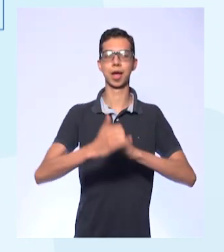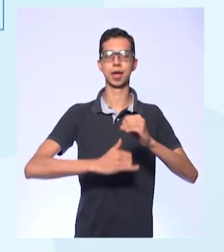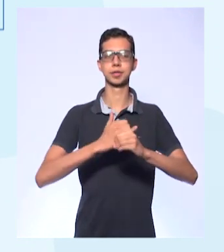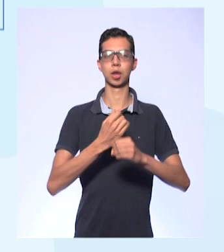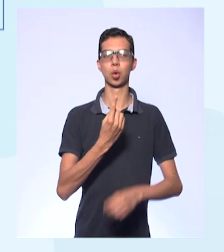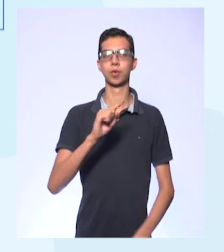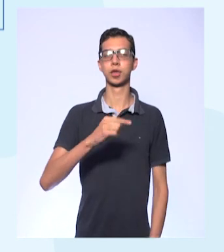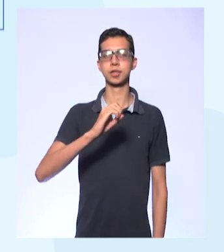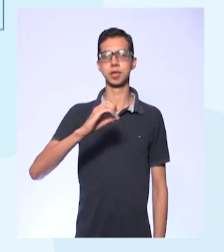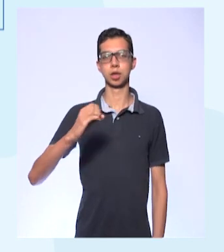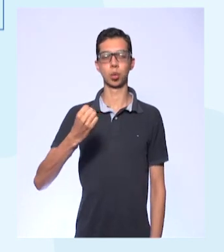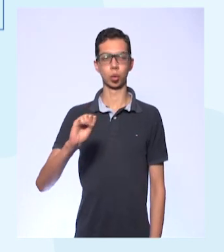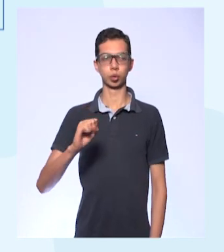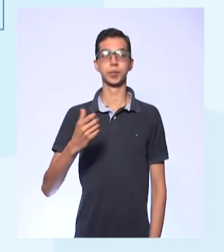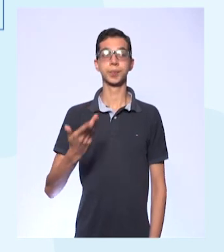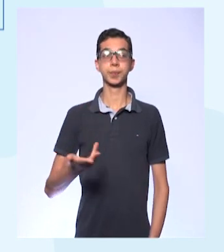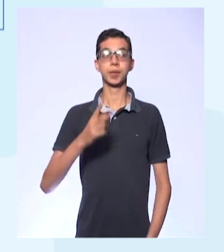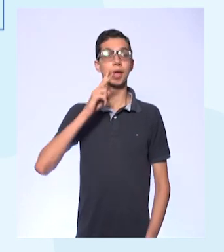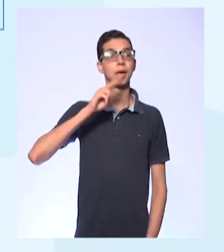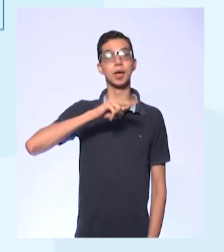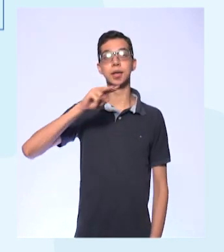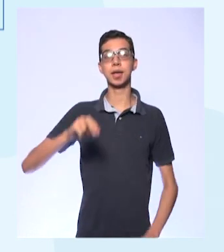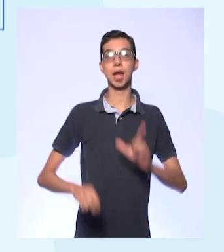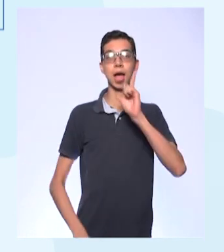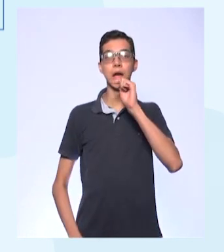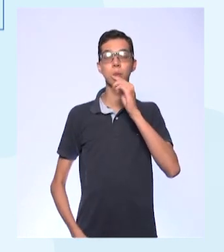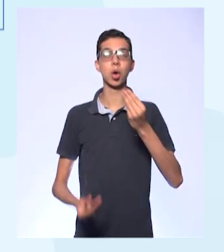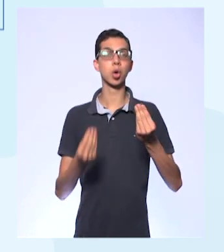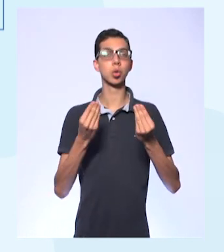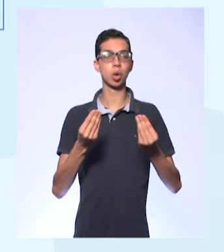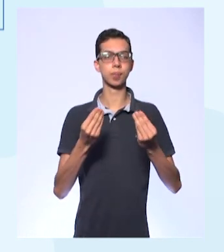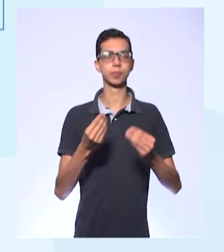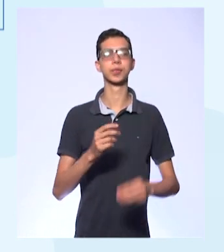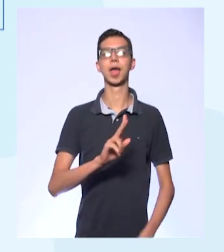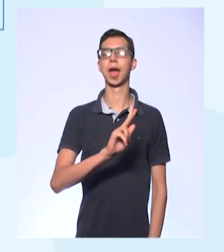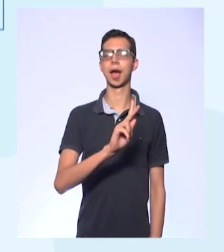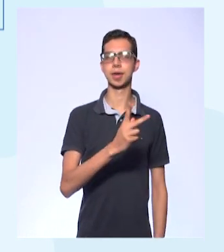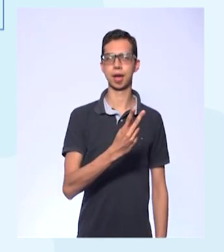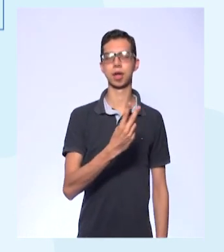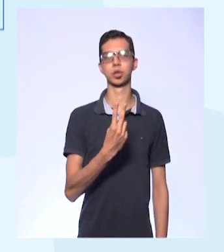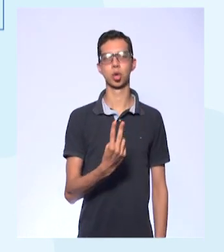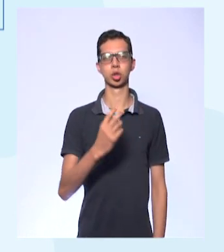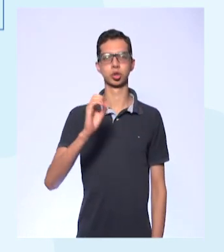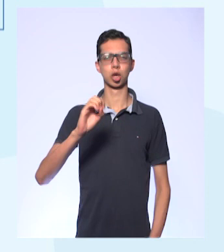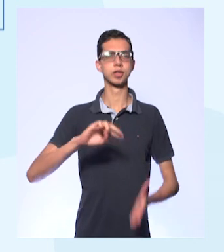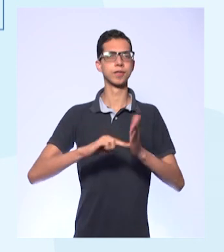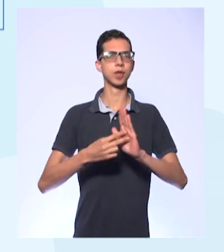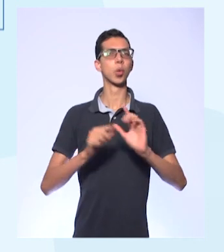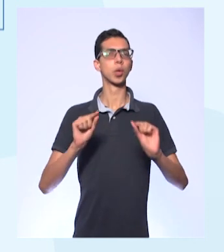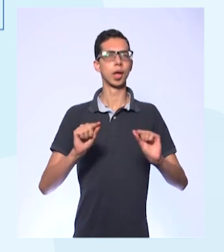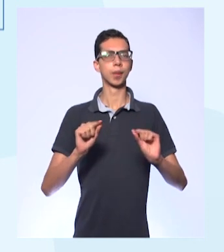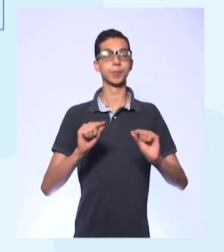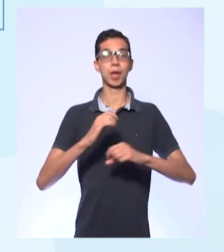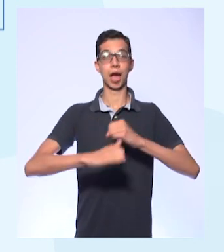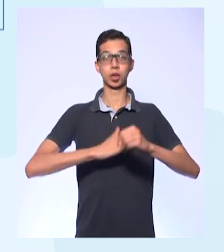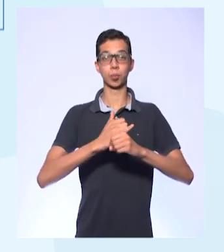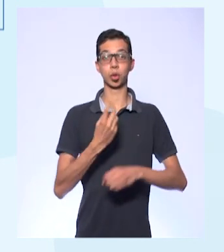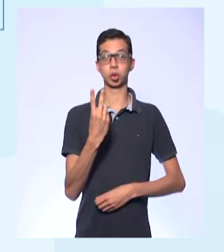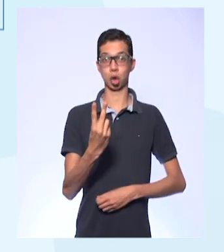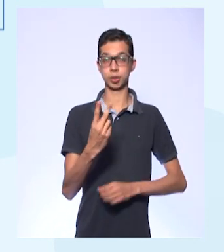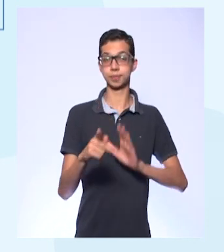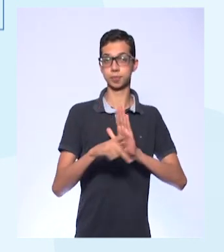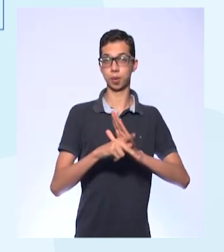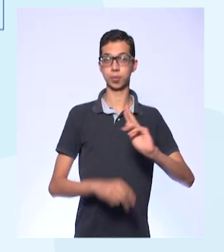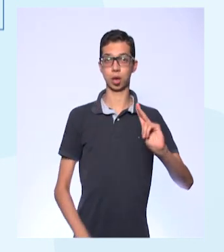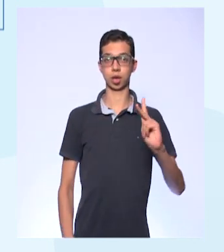A água, como que é a fórmula da água? H2O. O que quer dizer isso? Que eu tenho 2 átomos de hidrogênio e um